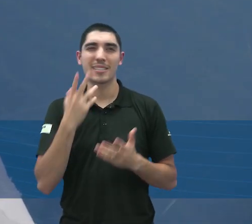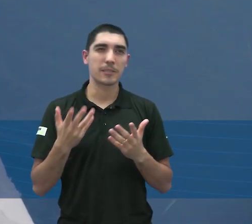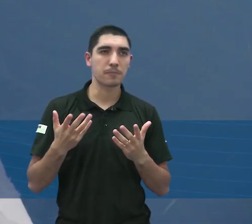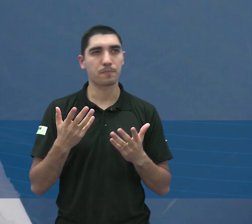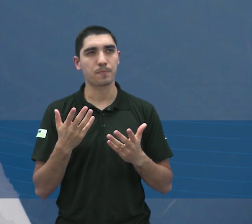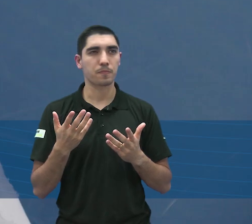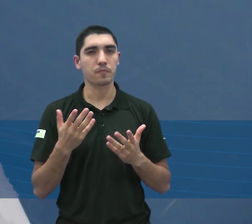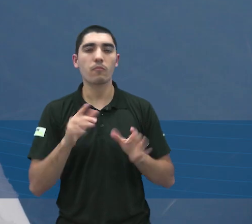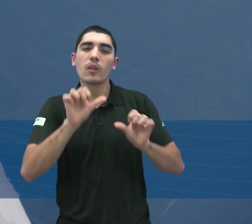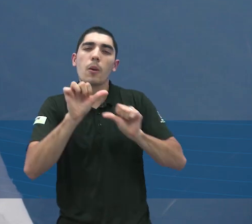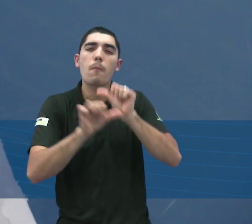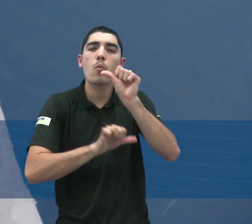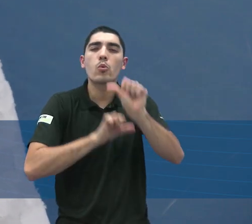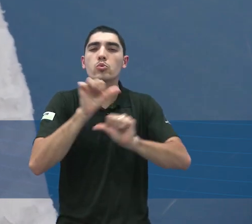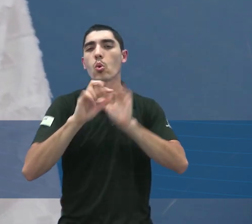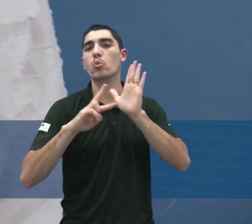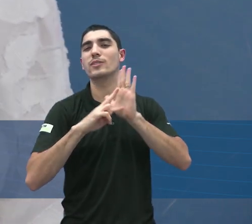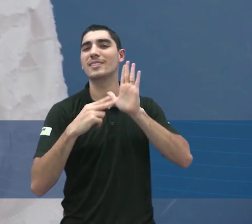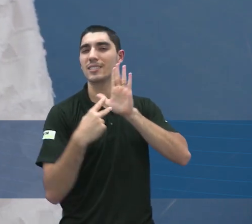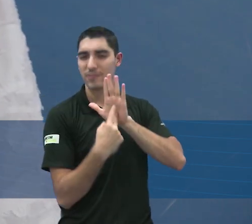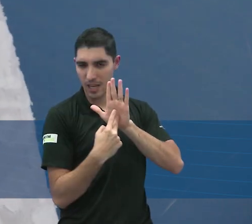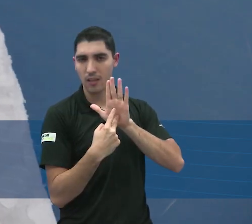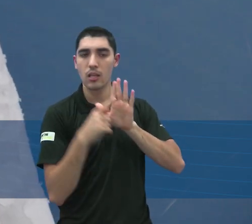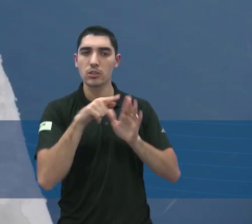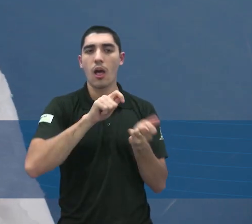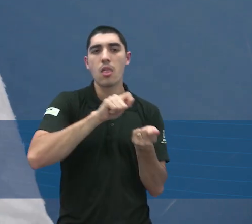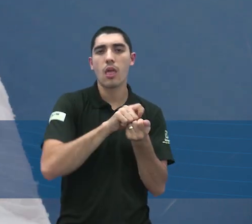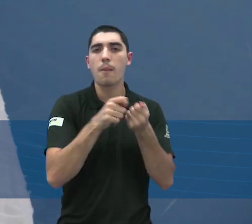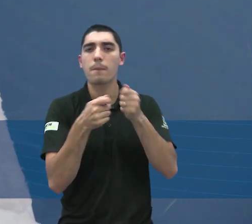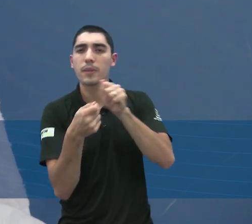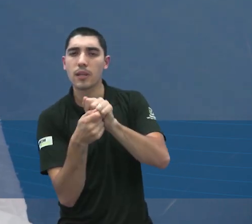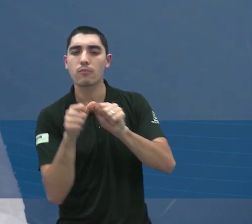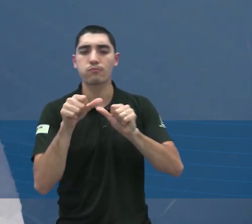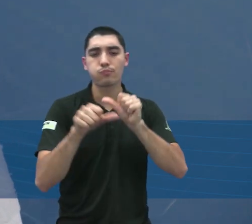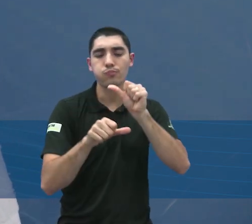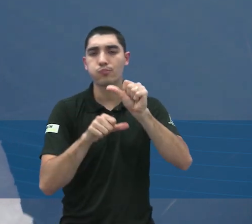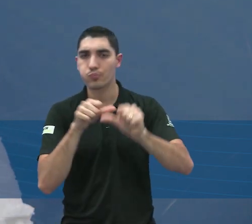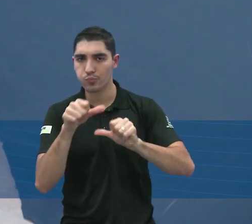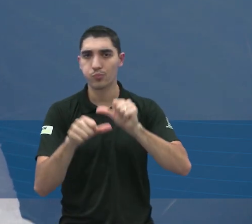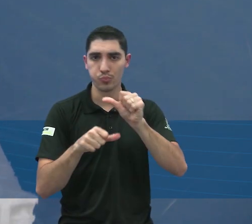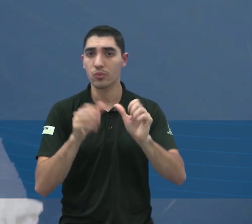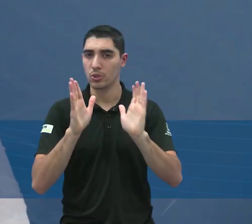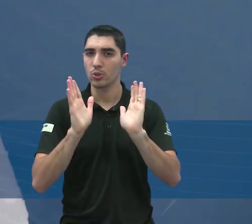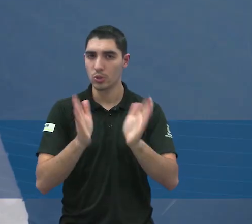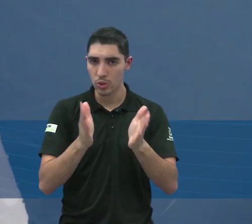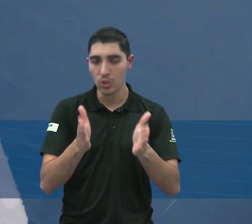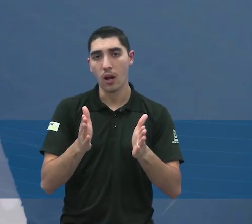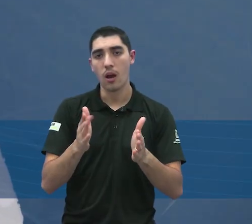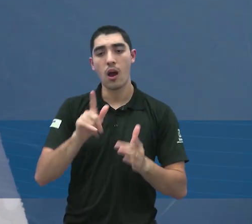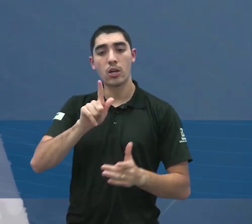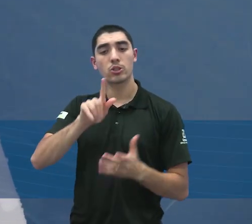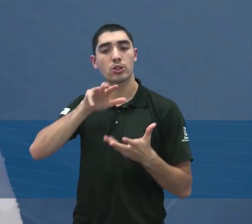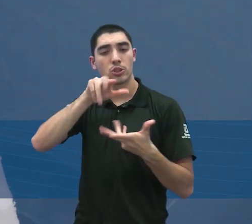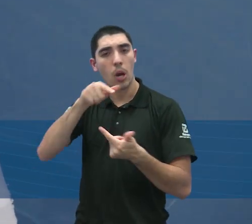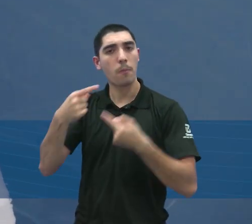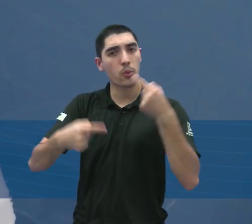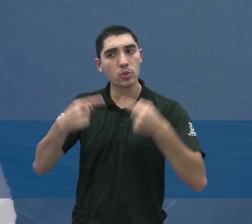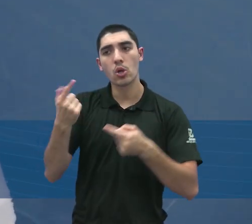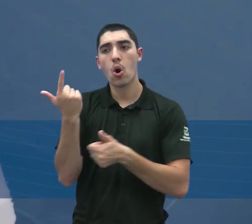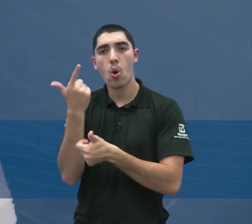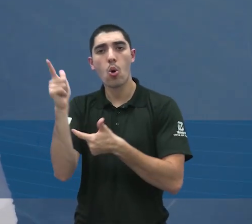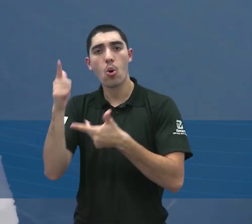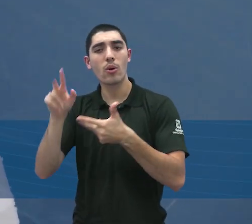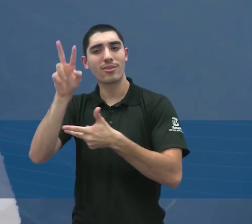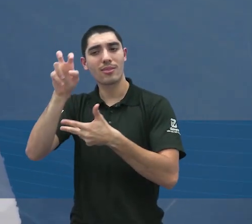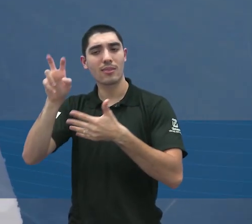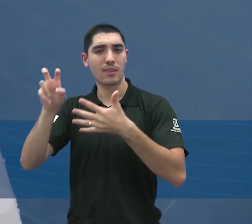é que ela foi deixando, mas ela foi incluindo, foi sendo incluído na geopolítica outros elementos. Ela